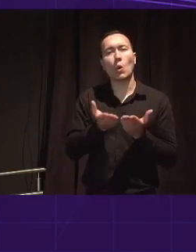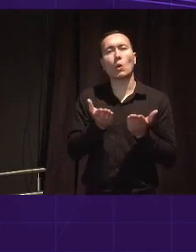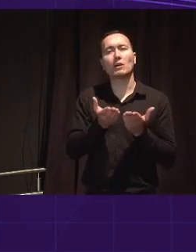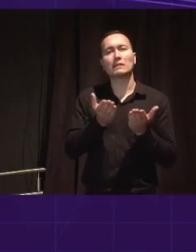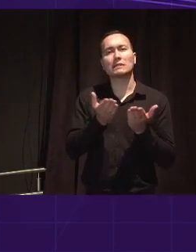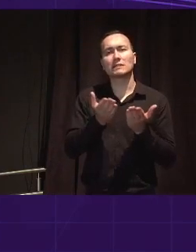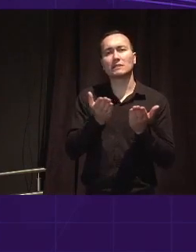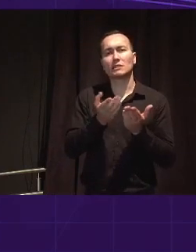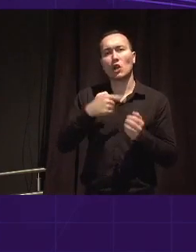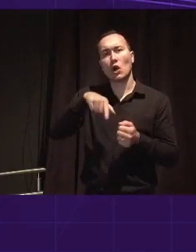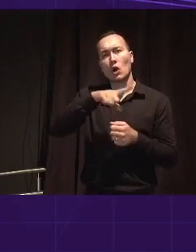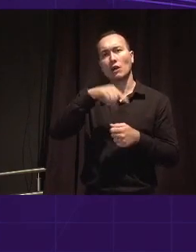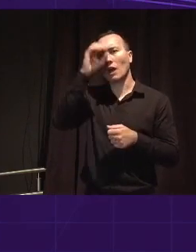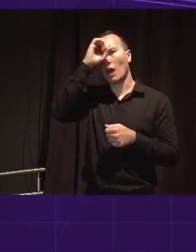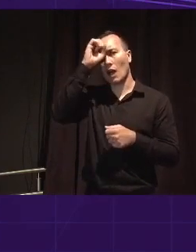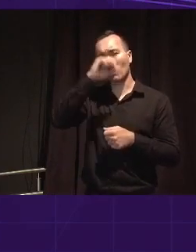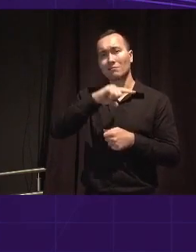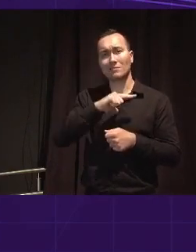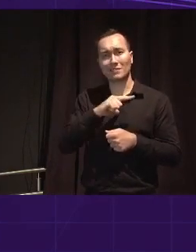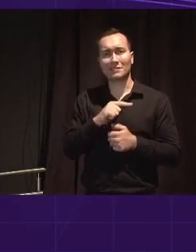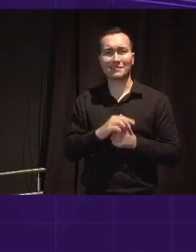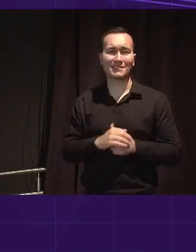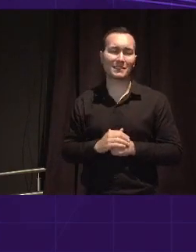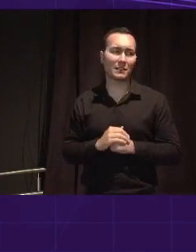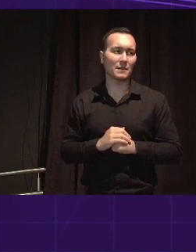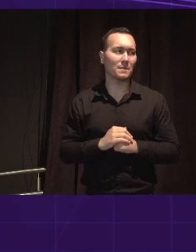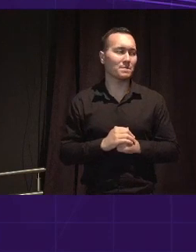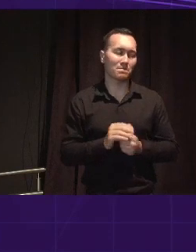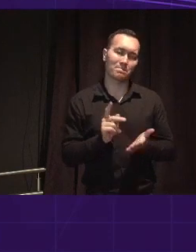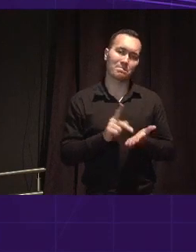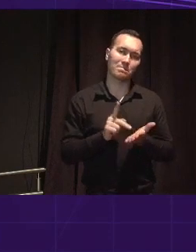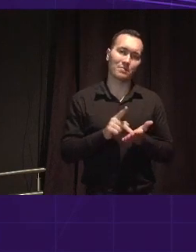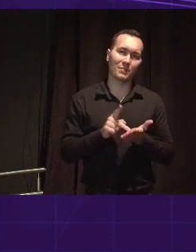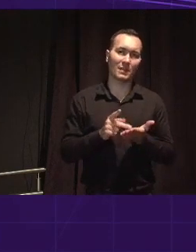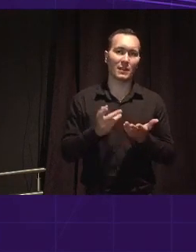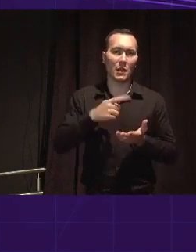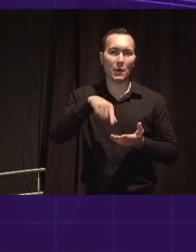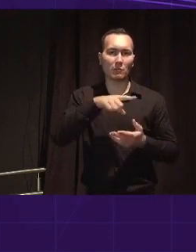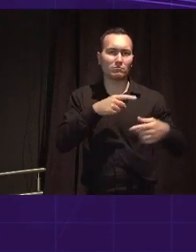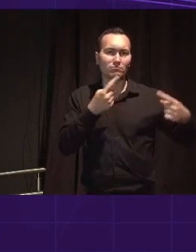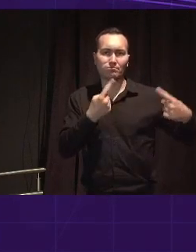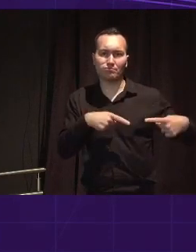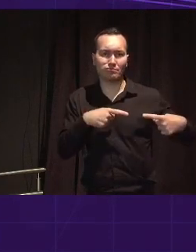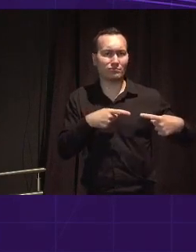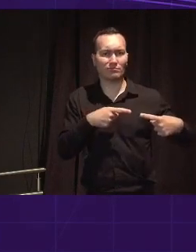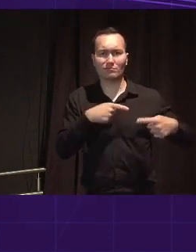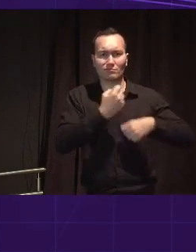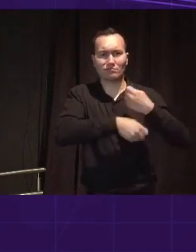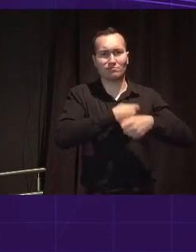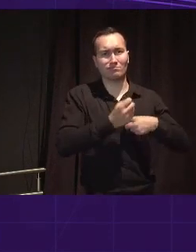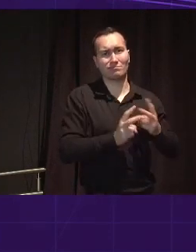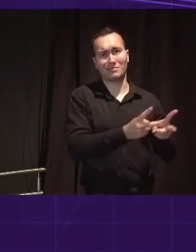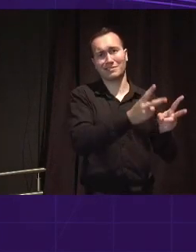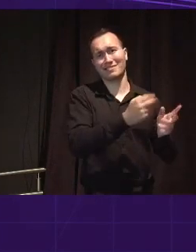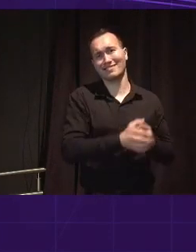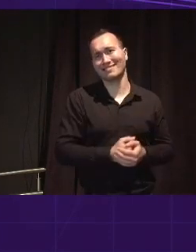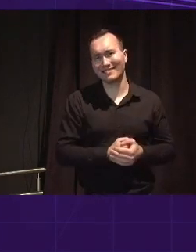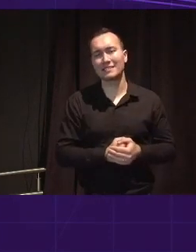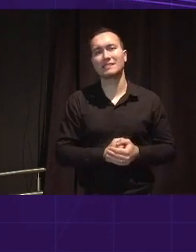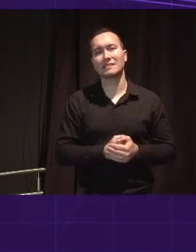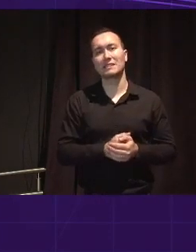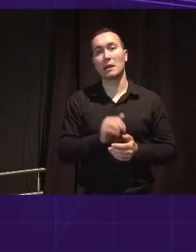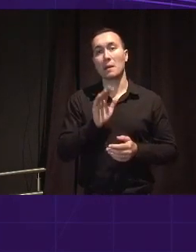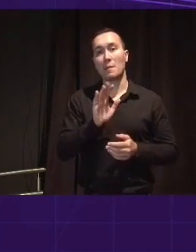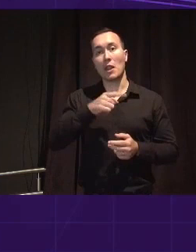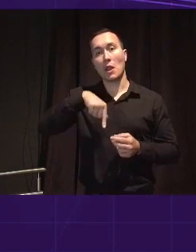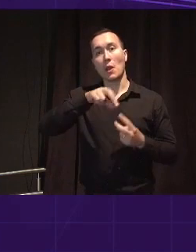desse ano com as mesmas 4 pessoas que iniciamos, né? E a gente sabe que a guerra é infinita, mas os recursos não, né? E o futuro